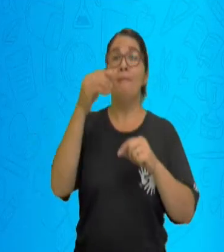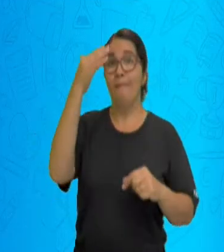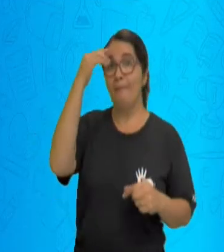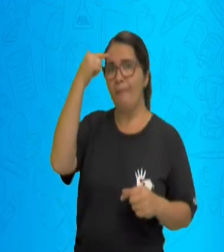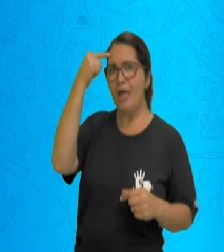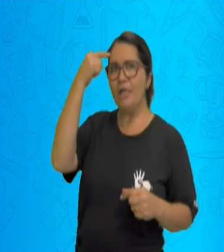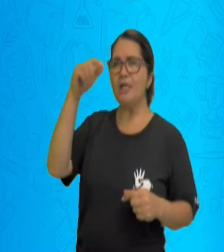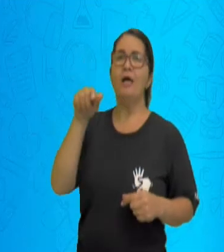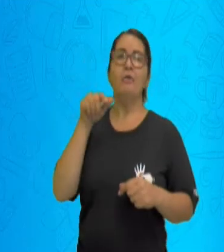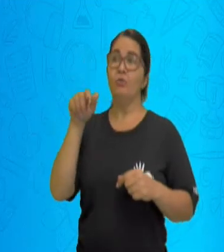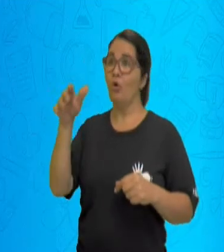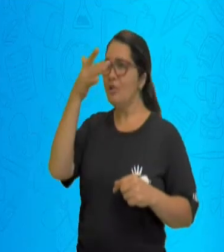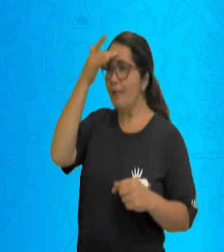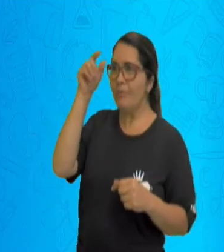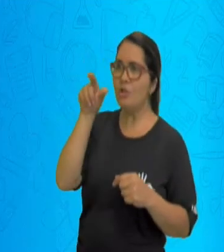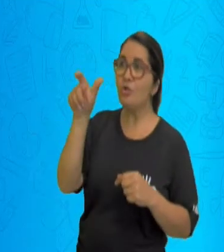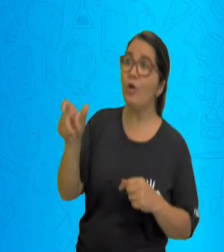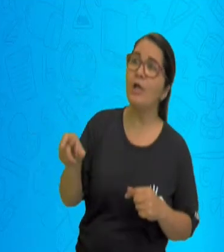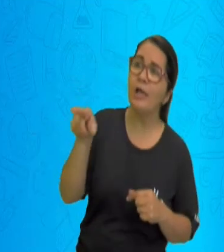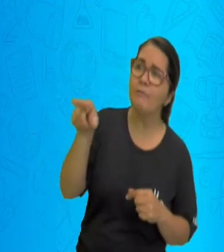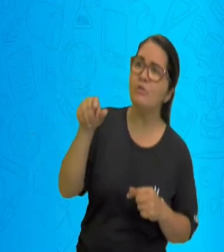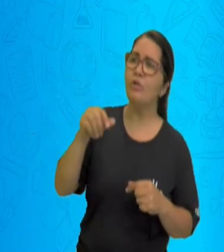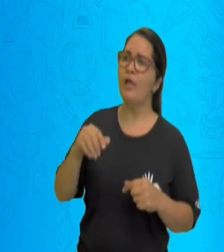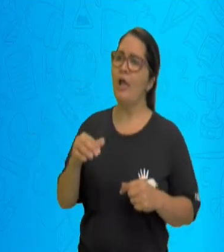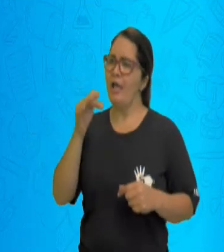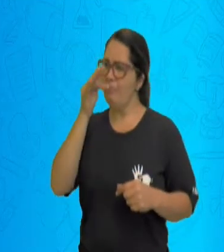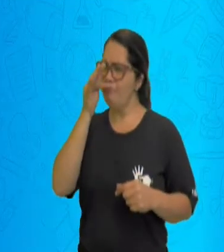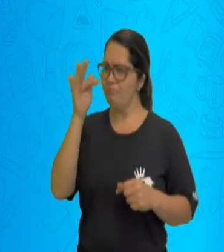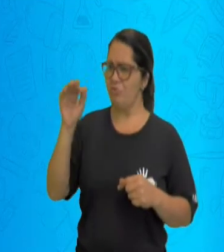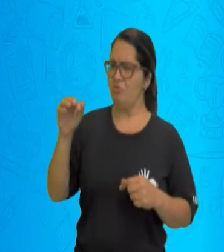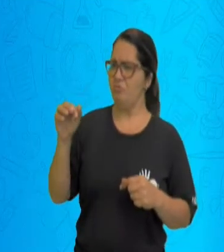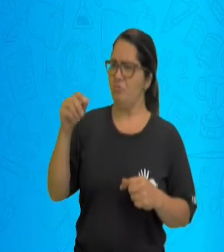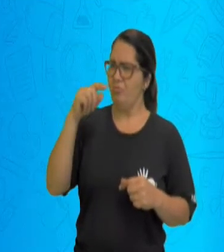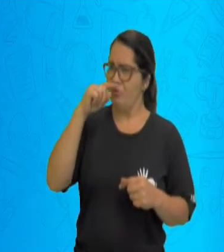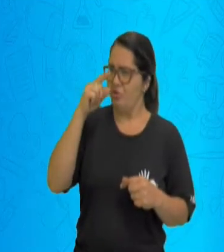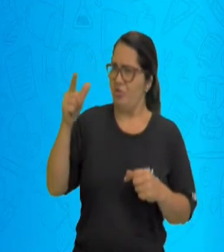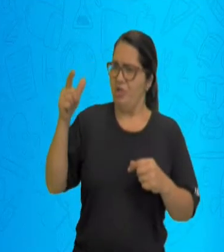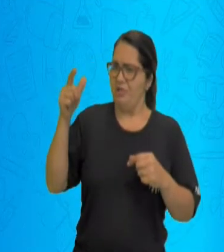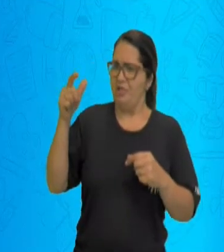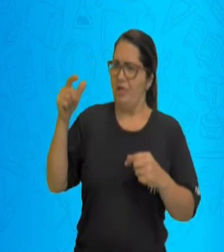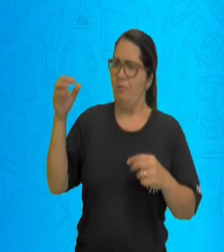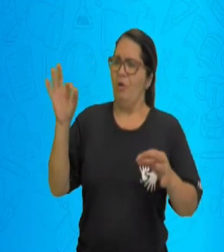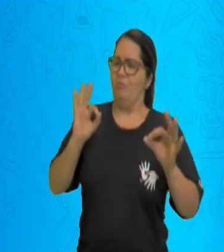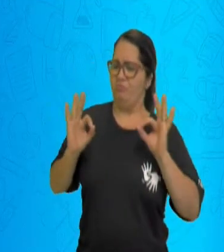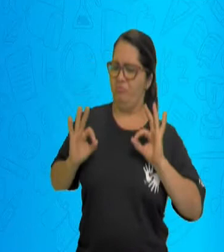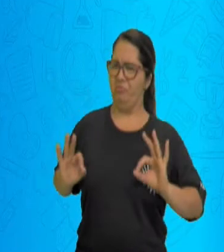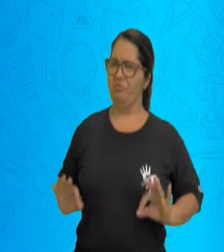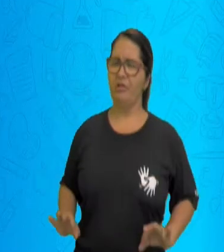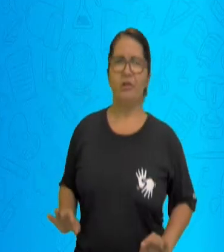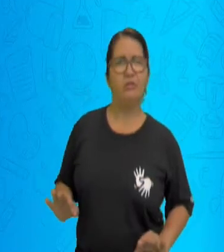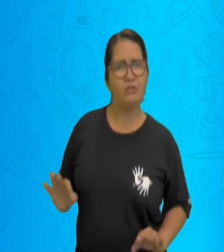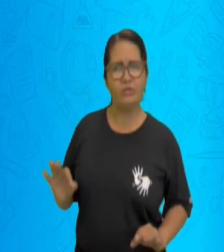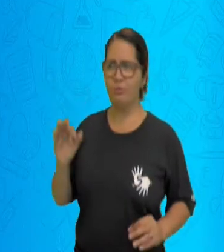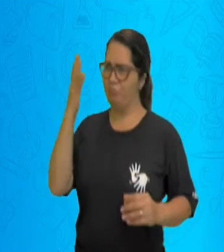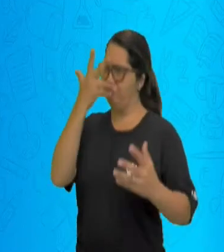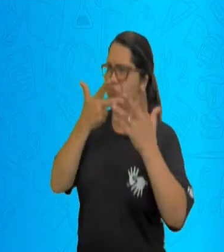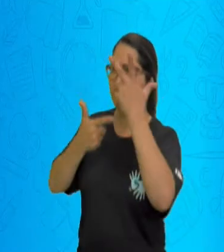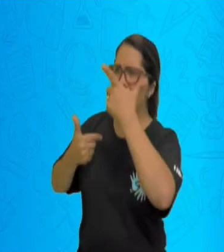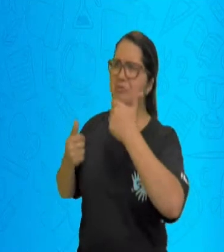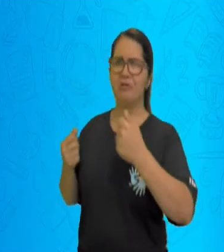na linguagem formal, elas têm essa característica realmente. Mas não se esqueça,